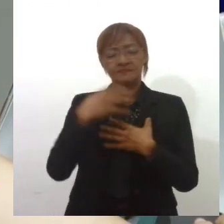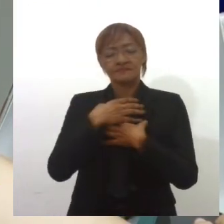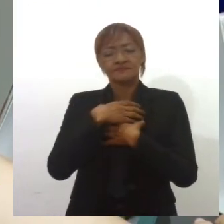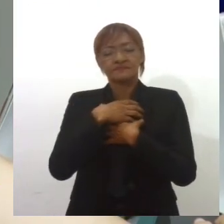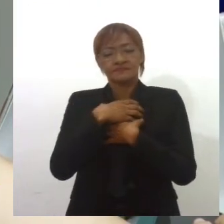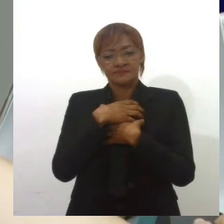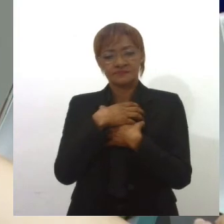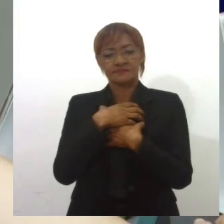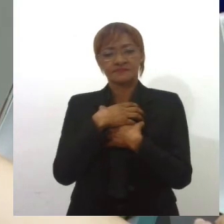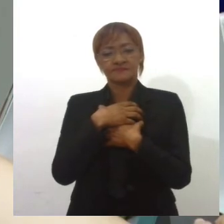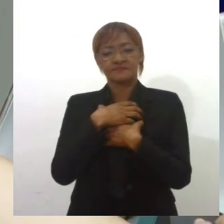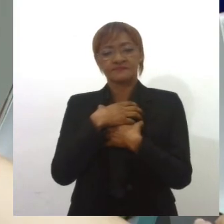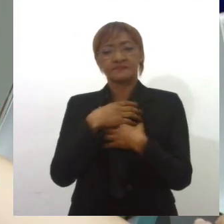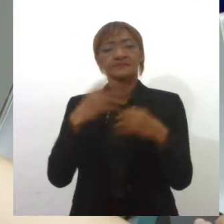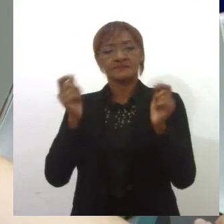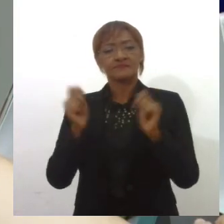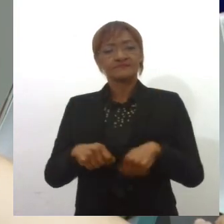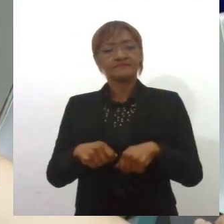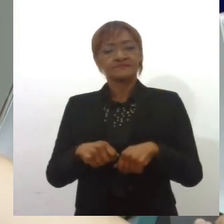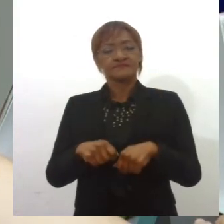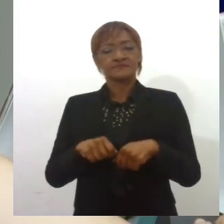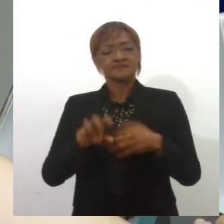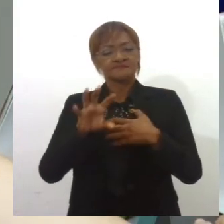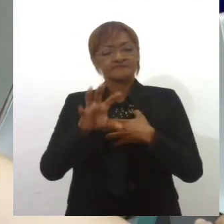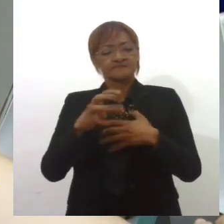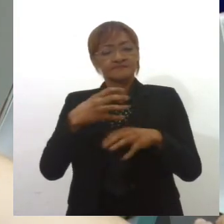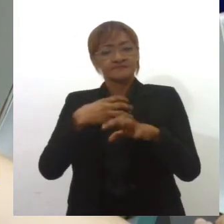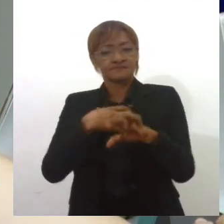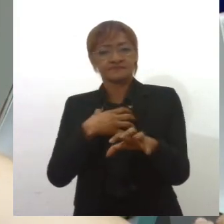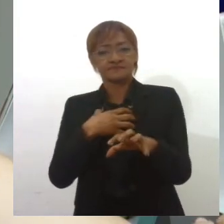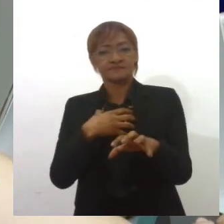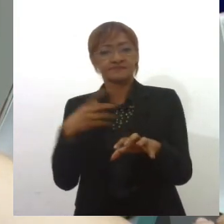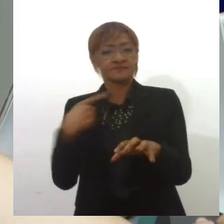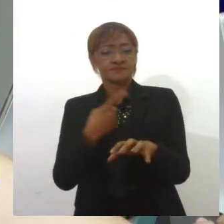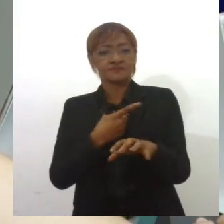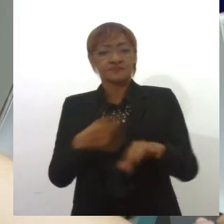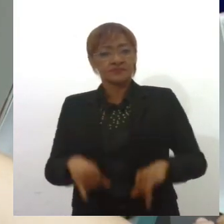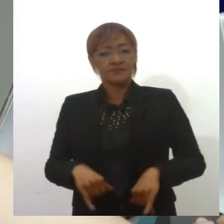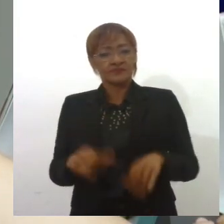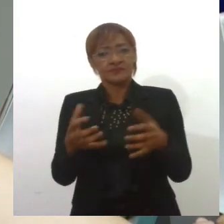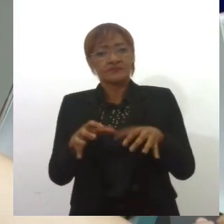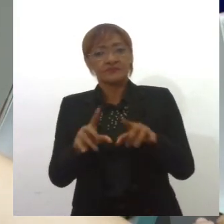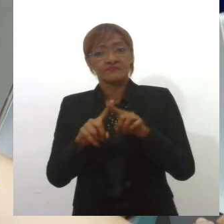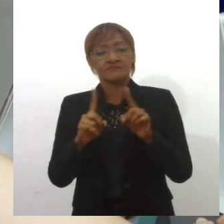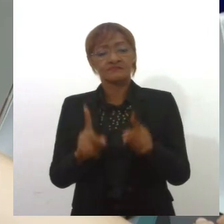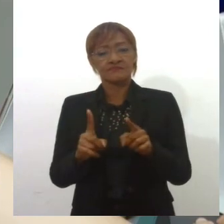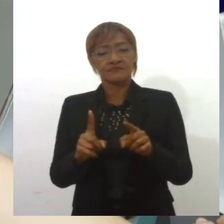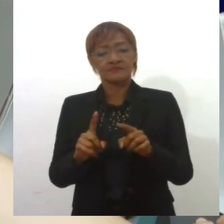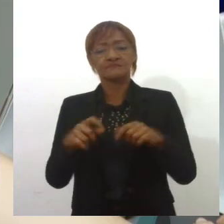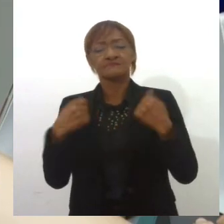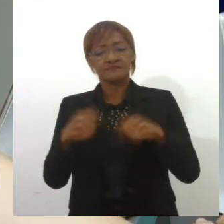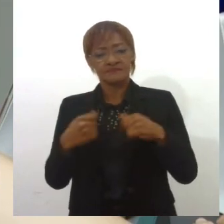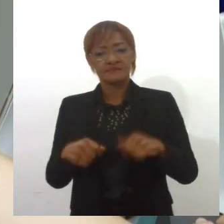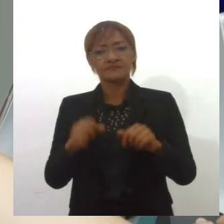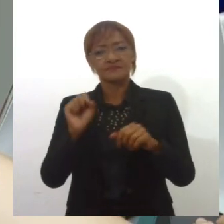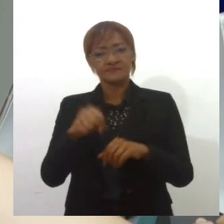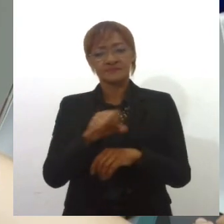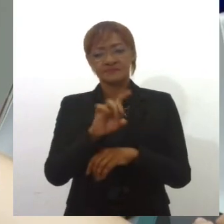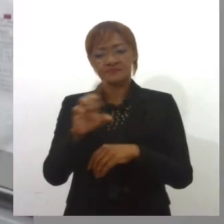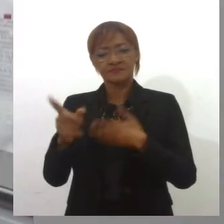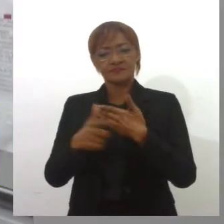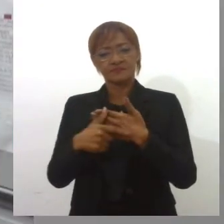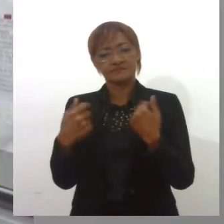e tragam para si o problema. É lógico que a gente não quer viver esse problema, mas é um problema de todos nós e eu acho que cada um deve fazer a